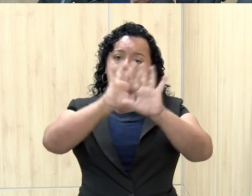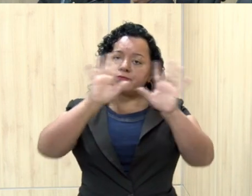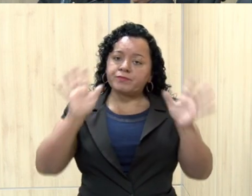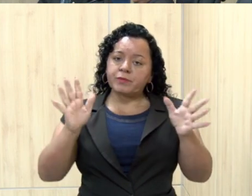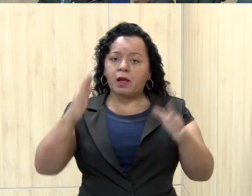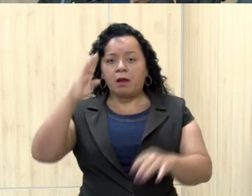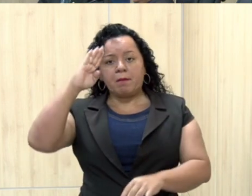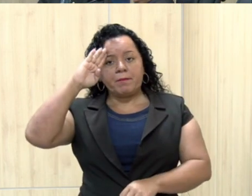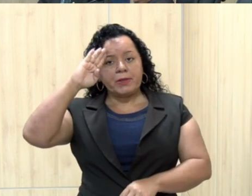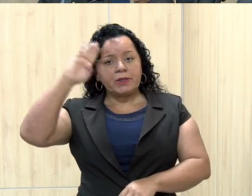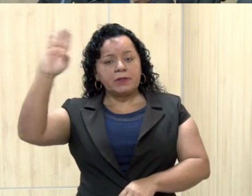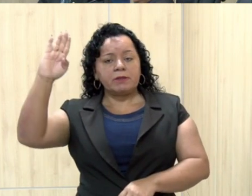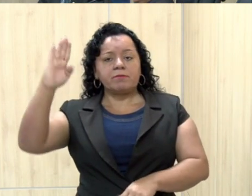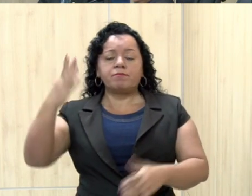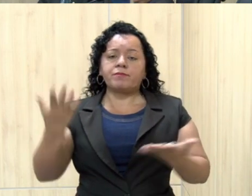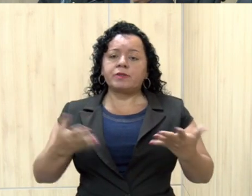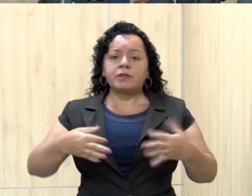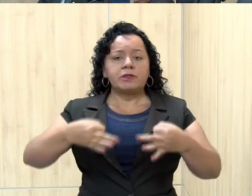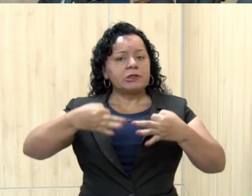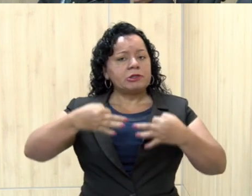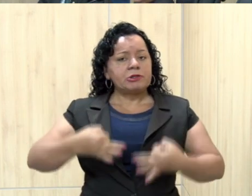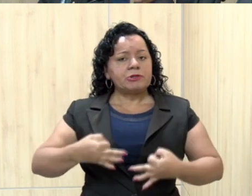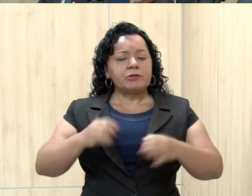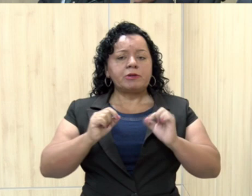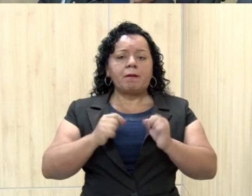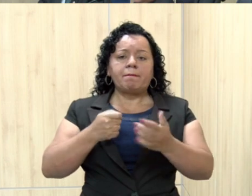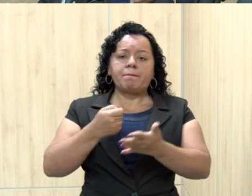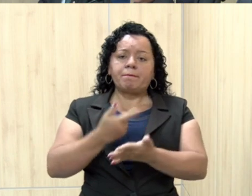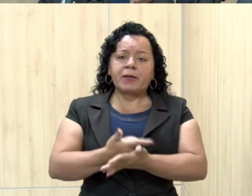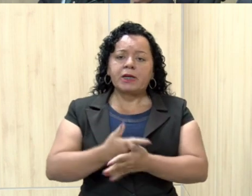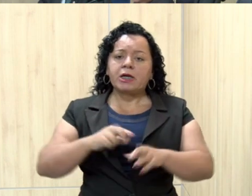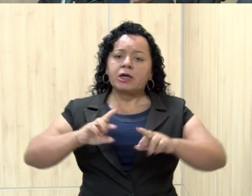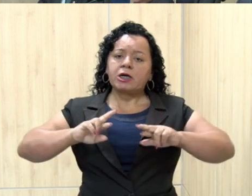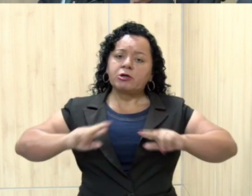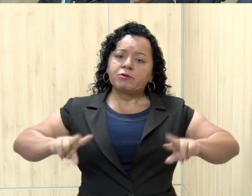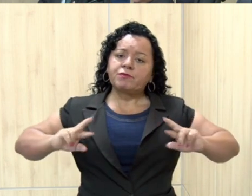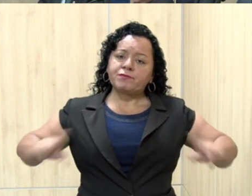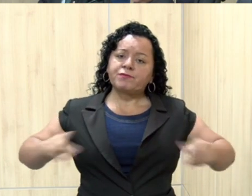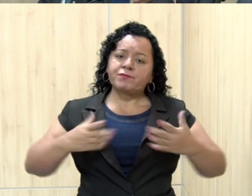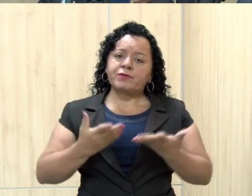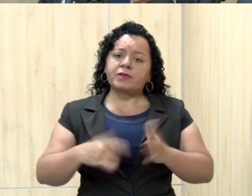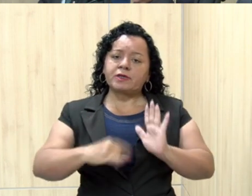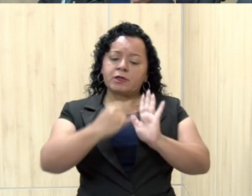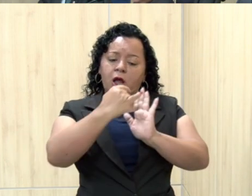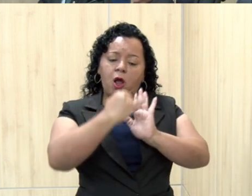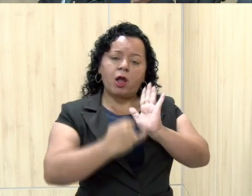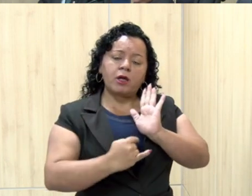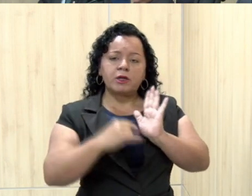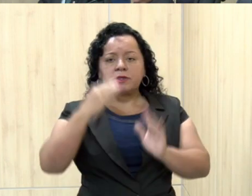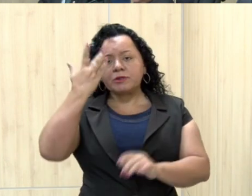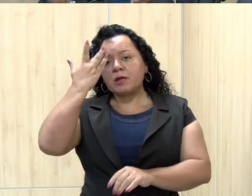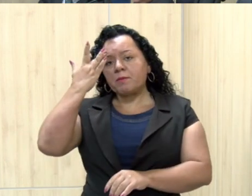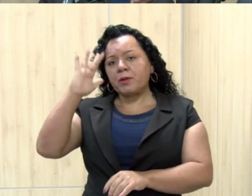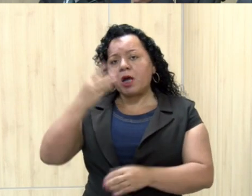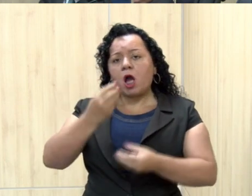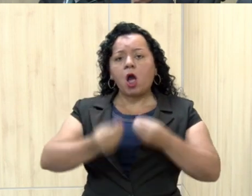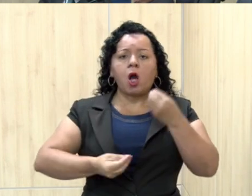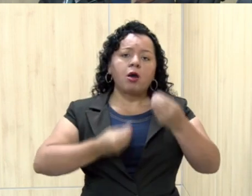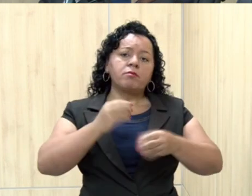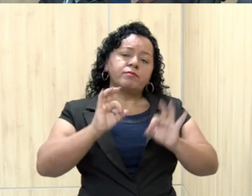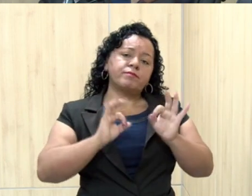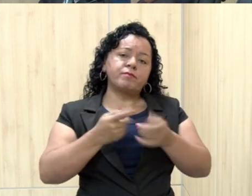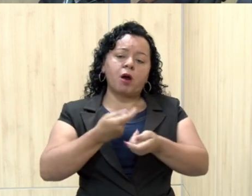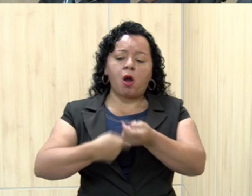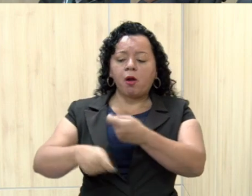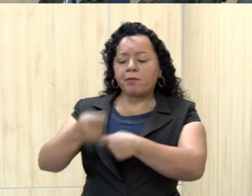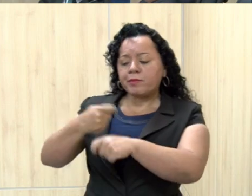Não é justo a gente pagar diversas faturas e não ter realmente saber exatamente como é que tá e não ter o